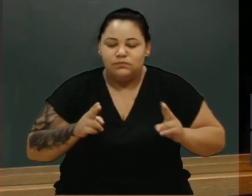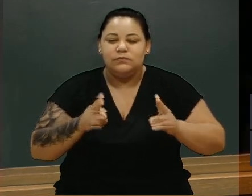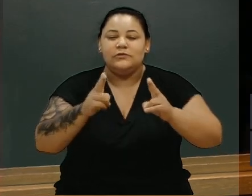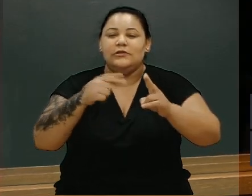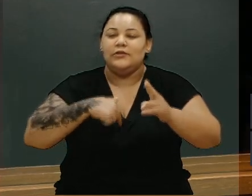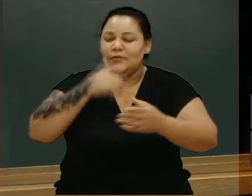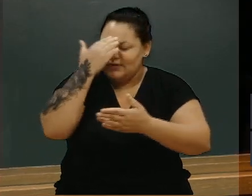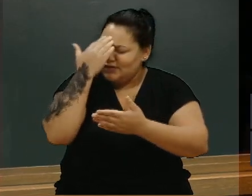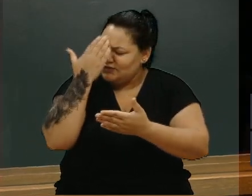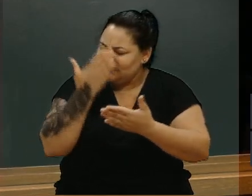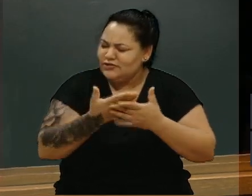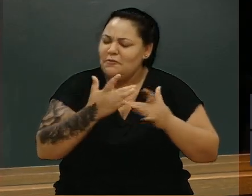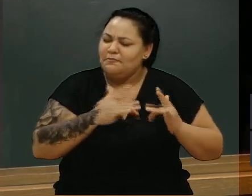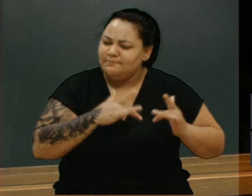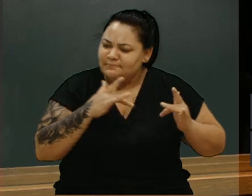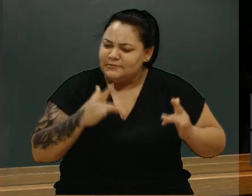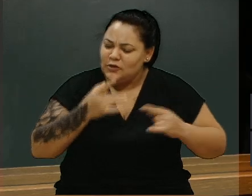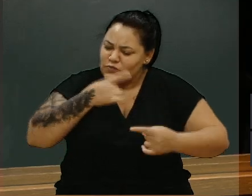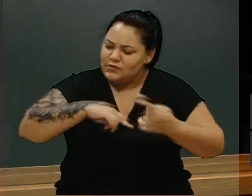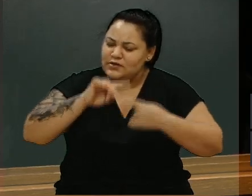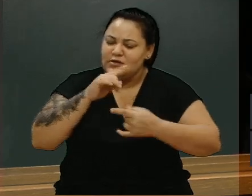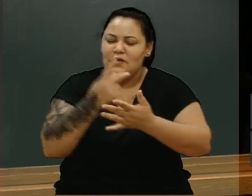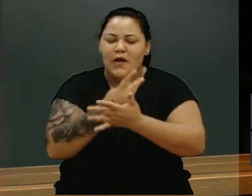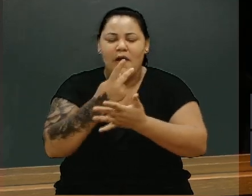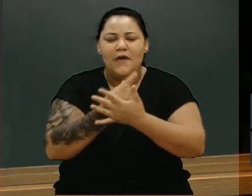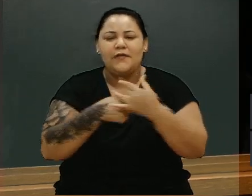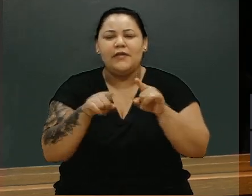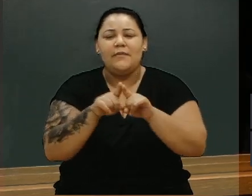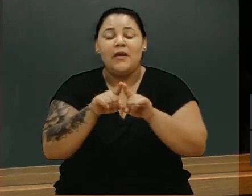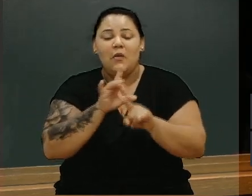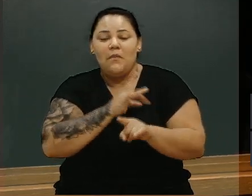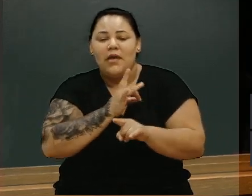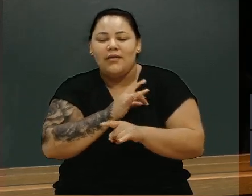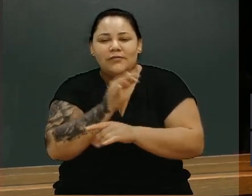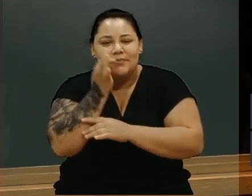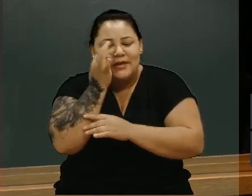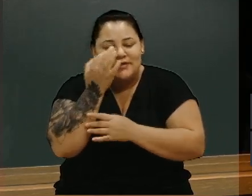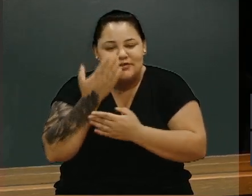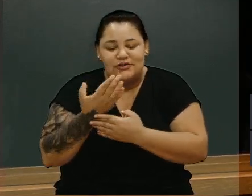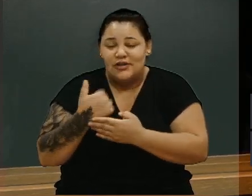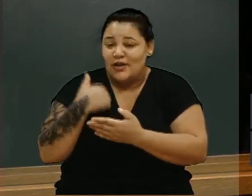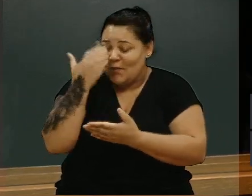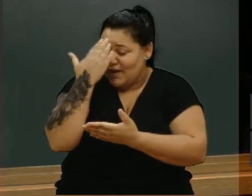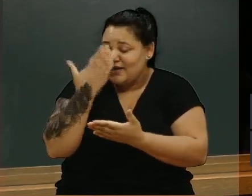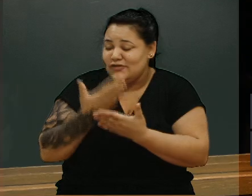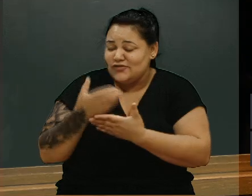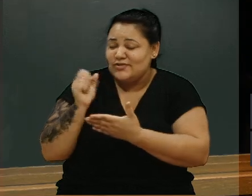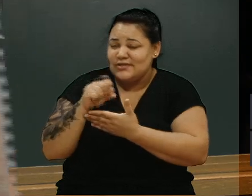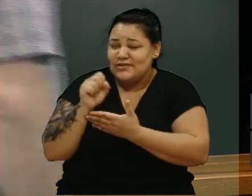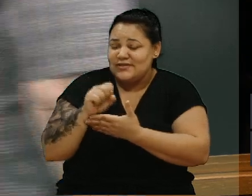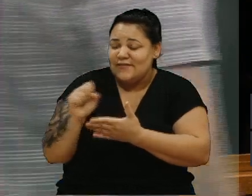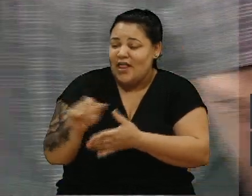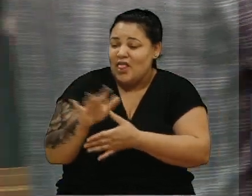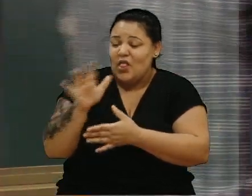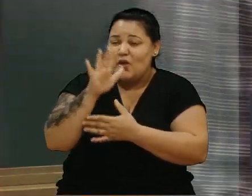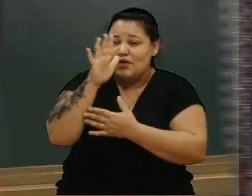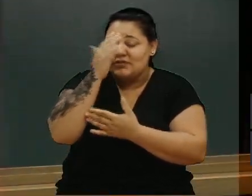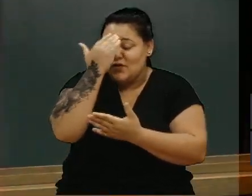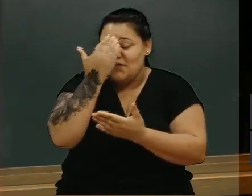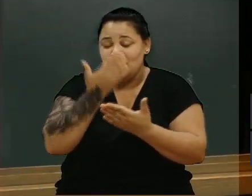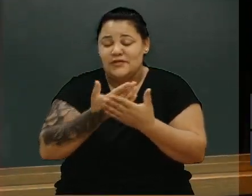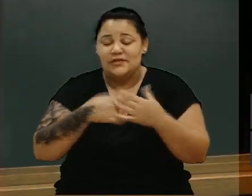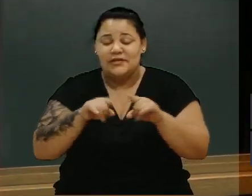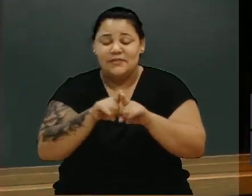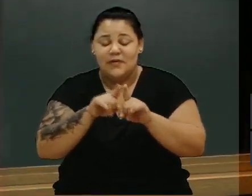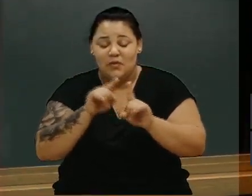humana, creio na superação dos erros e angústia do presente. Acredito nos moços, exalto sua confiança, generosidade e